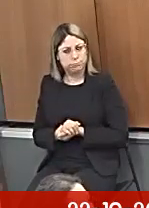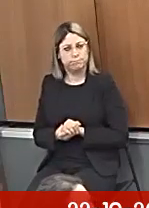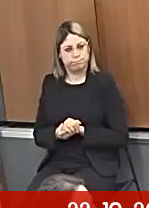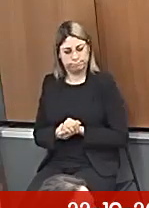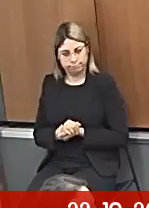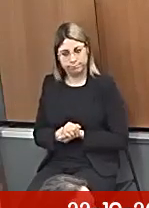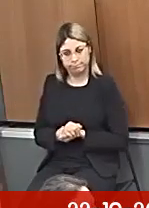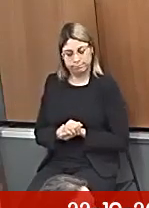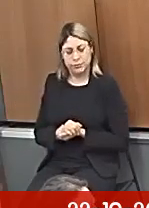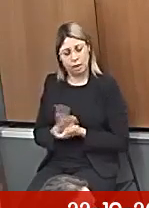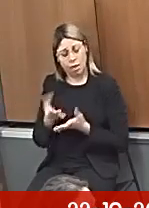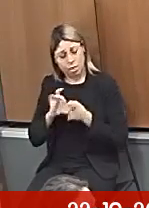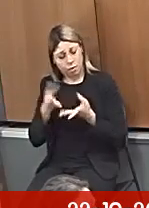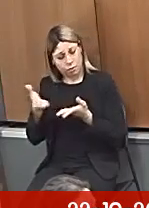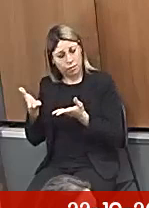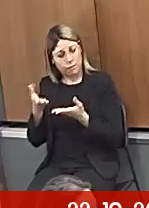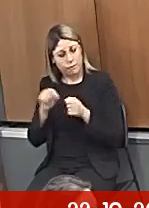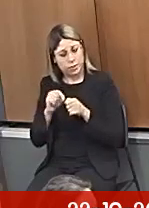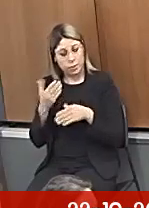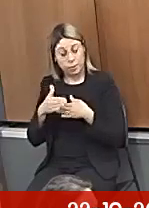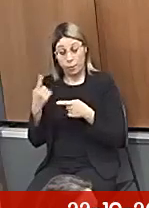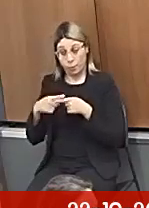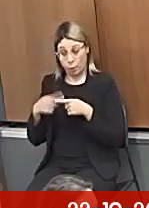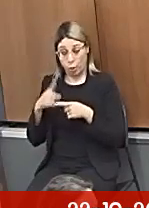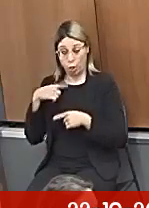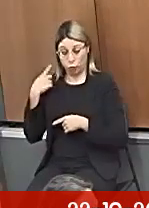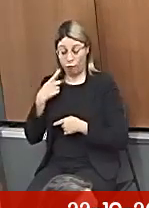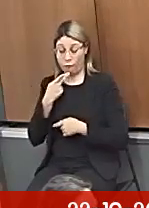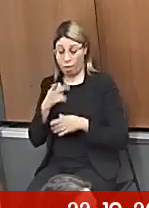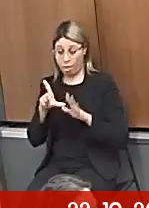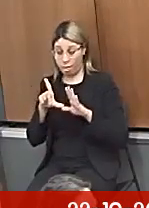Desse jeito, coloque ele, porque os advogados falaram que